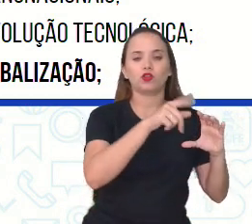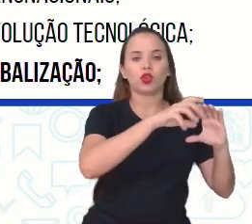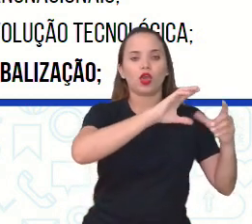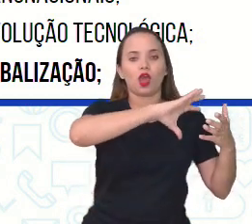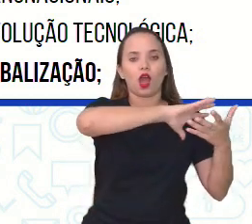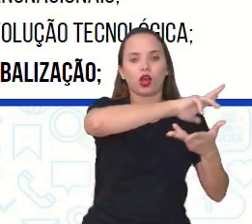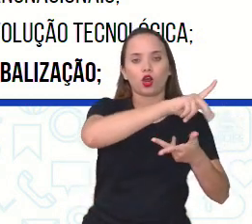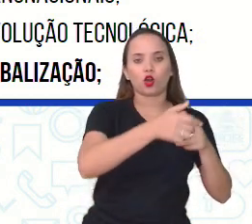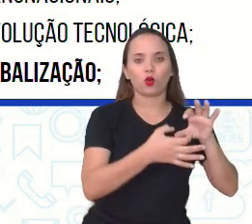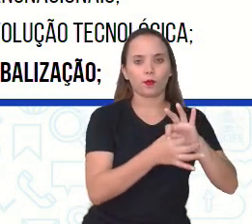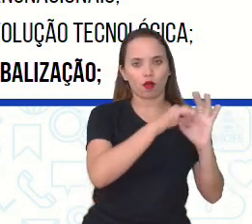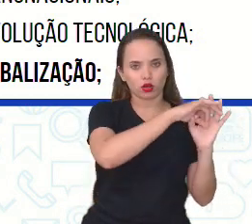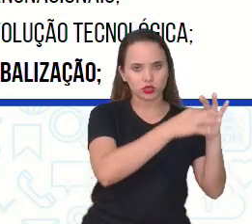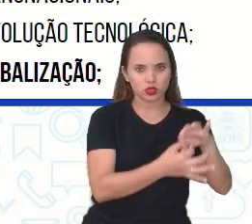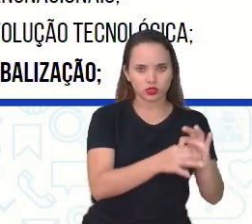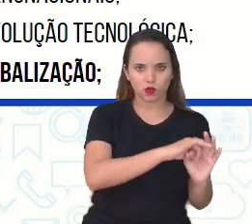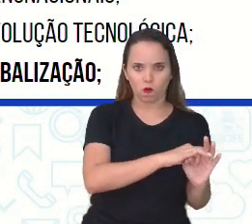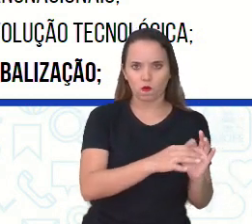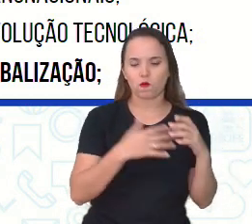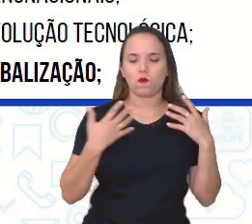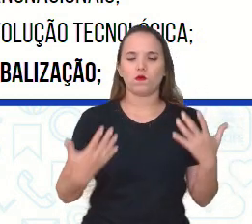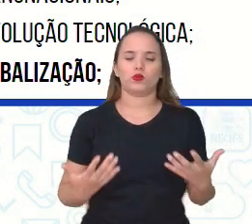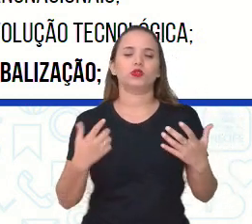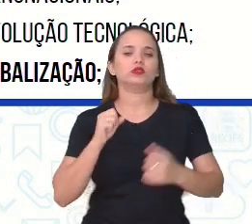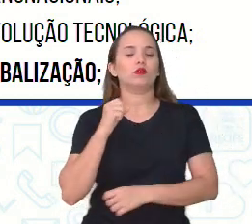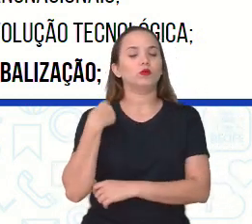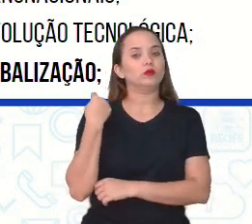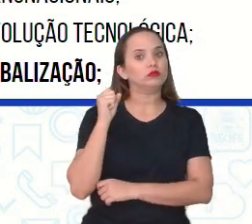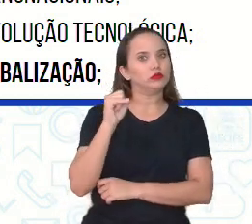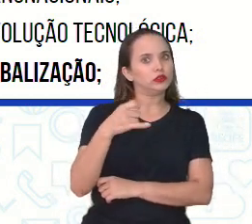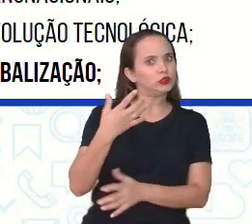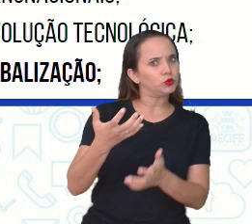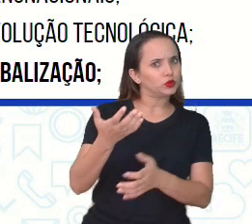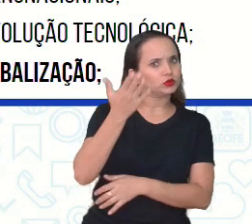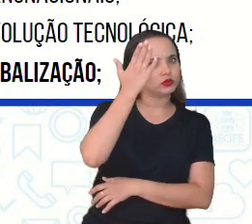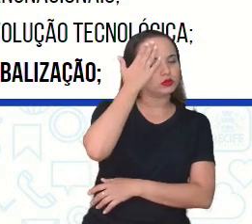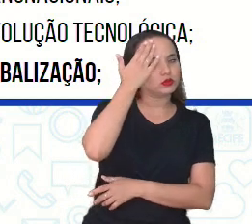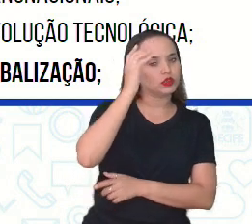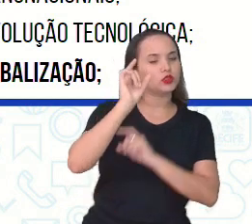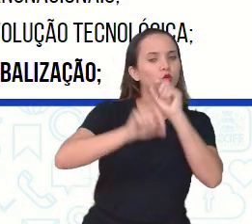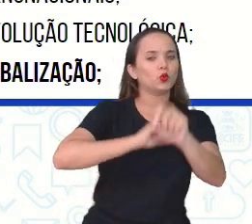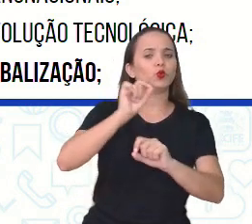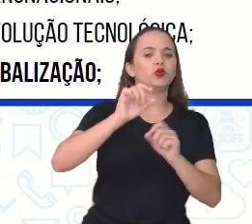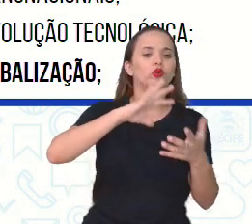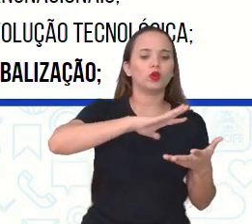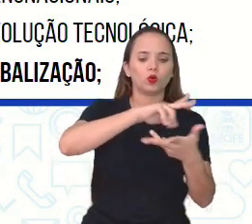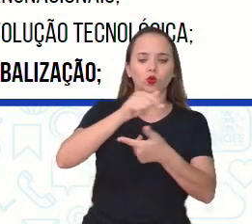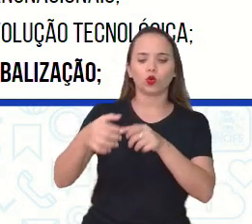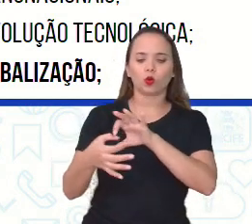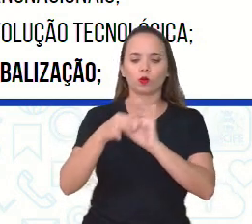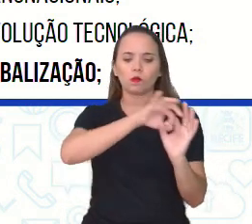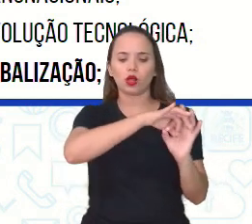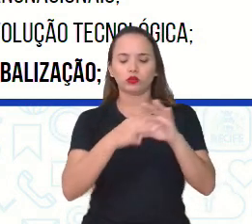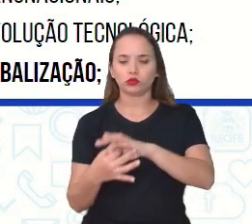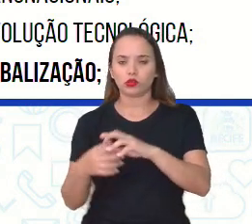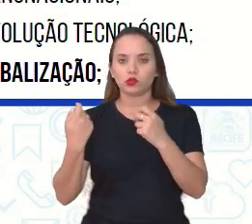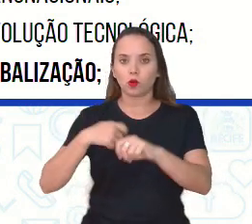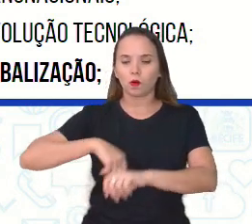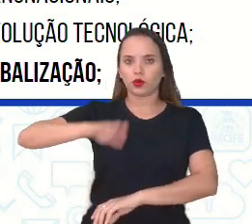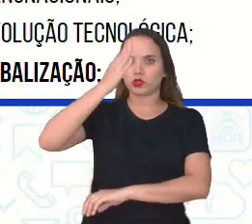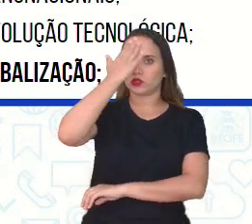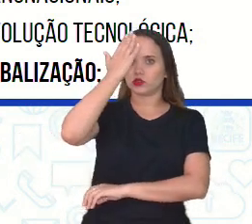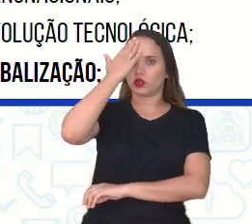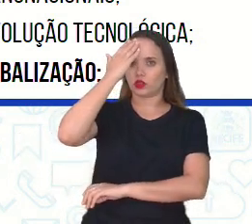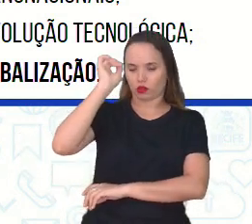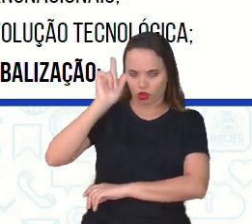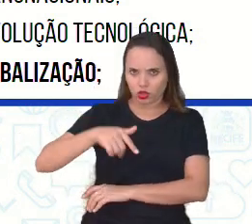globalização, tá? Então, veja, para a gente entender o que é globalização, a gente precisa entender que ela faz